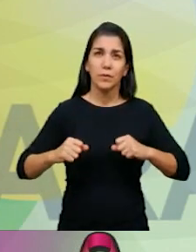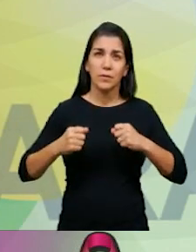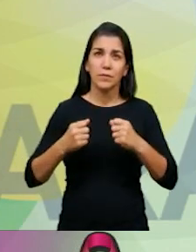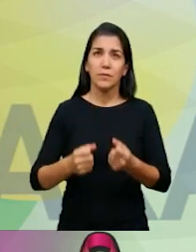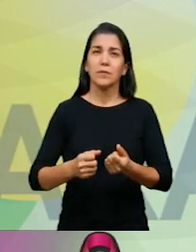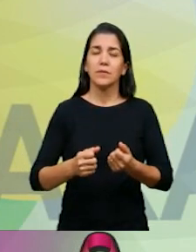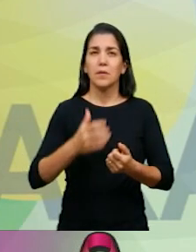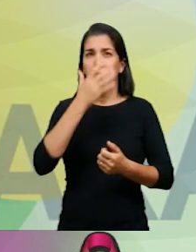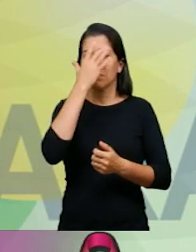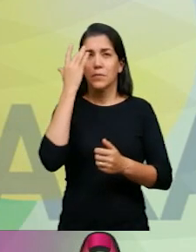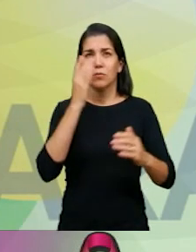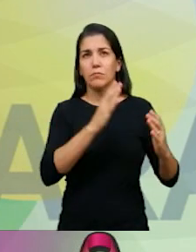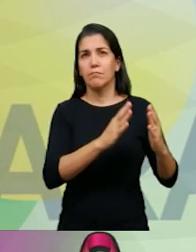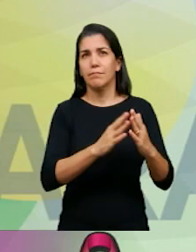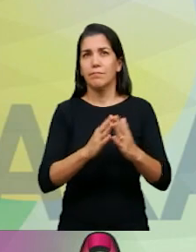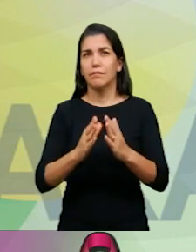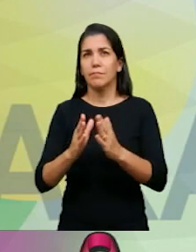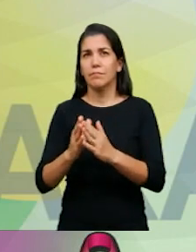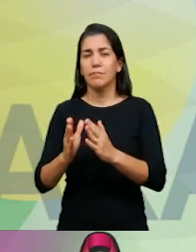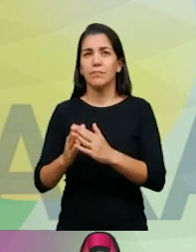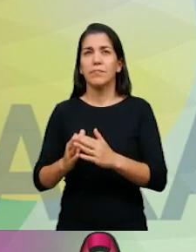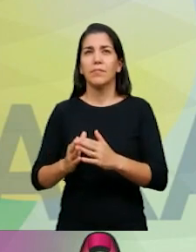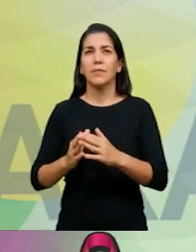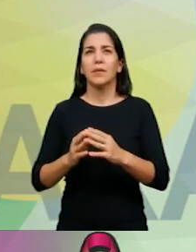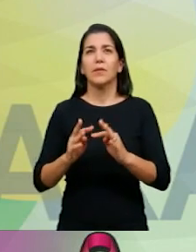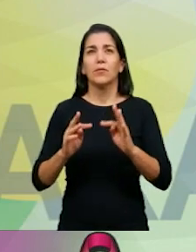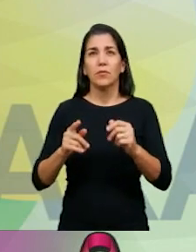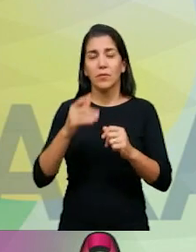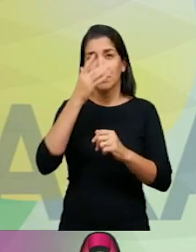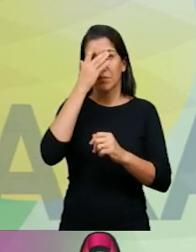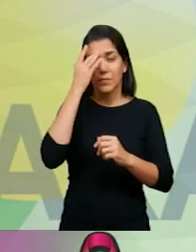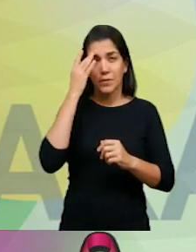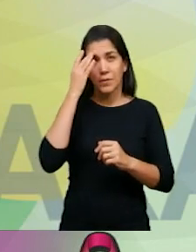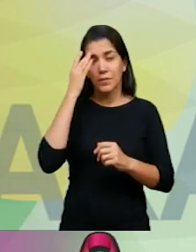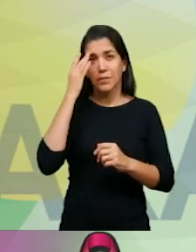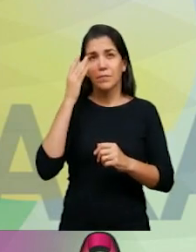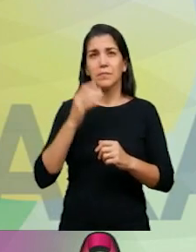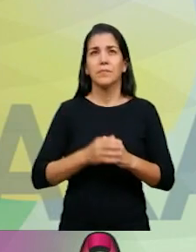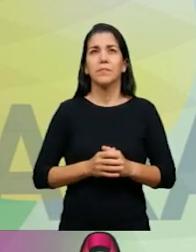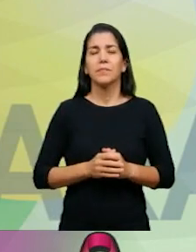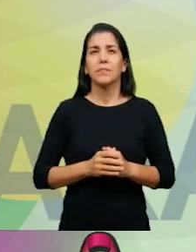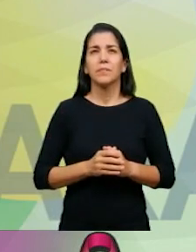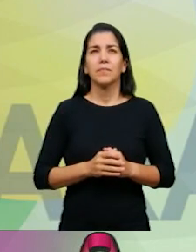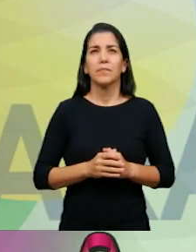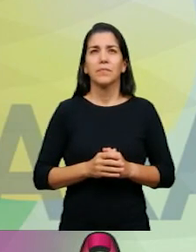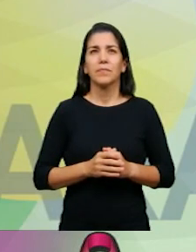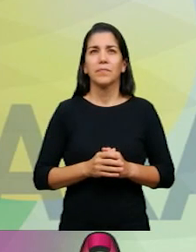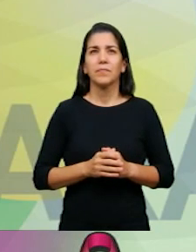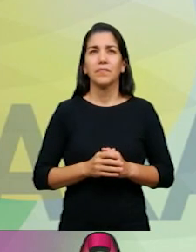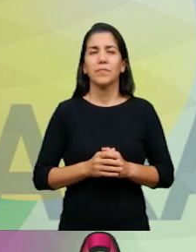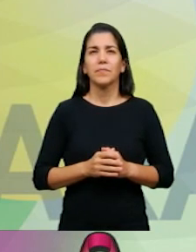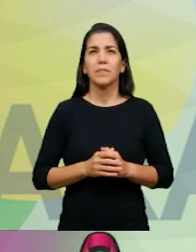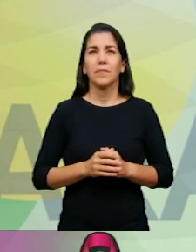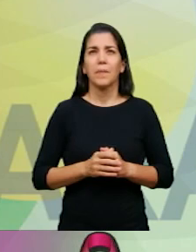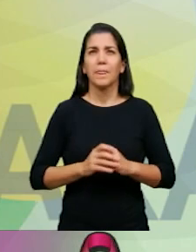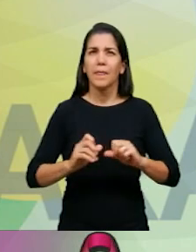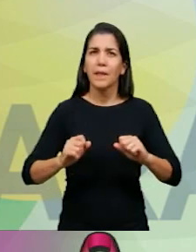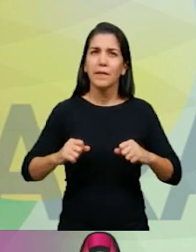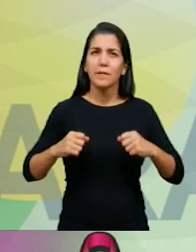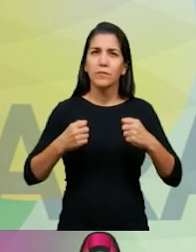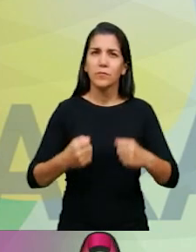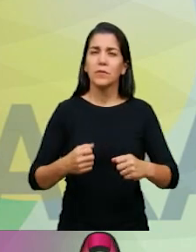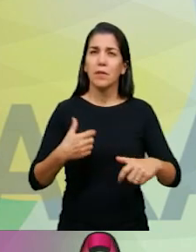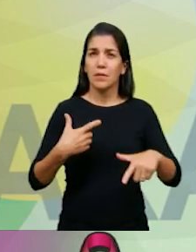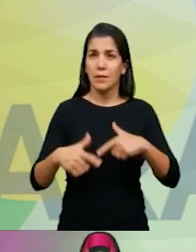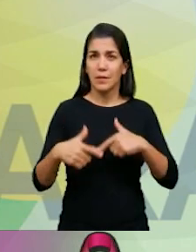bairro, em nome da Jéssica e das meninas ali do Salão de Beleza Negras, que atende no Verde Parque, que fizeram um esforço tremendo para